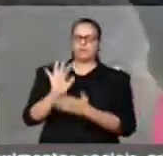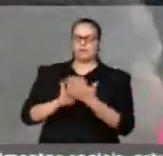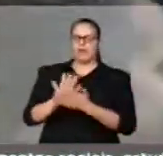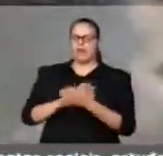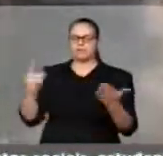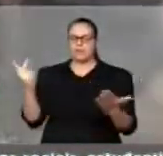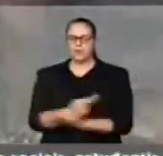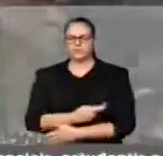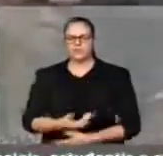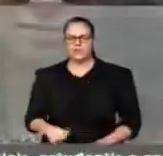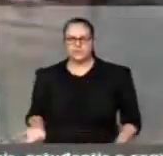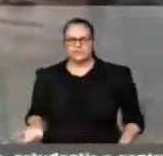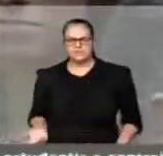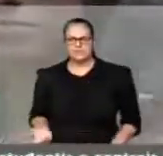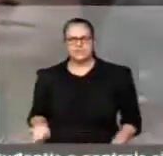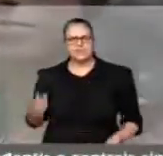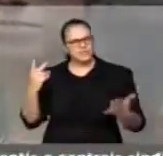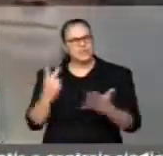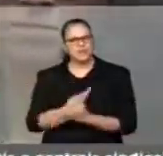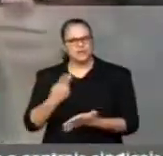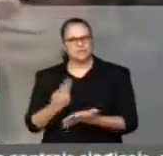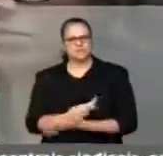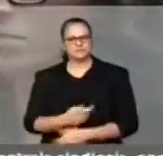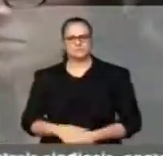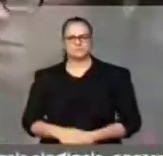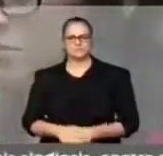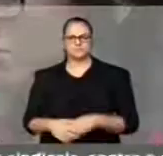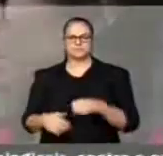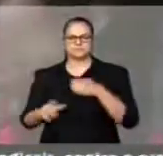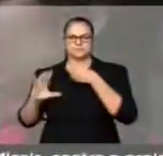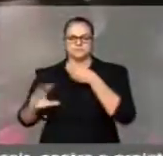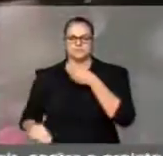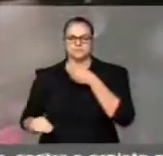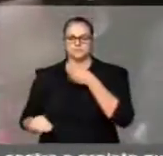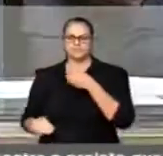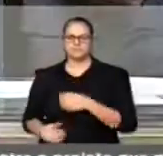absurdo. Vossa Excelência... PMDB, como vota? Senhor presidente...